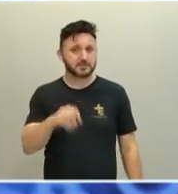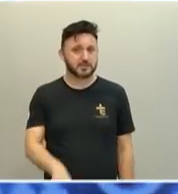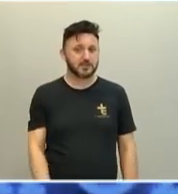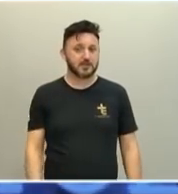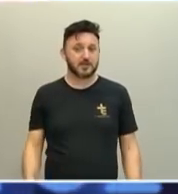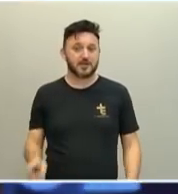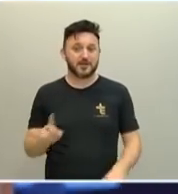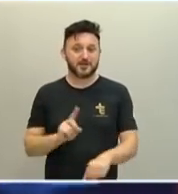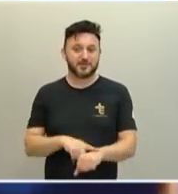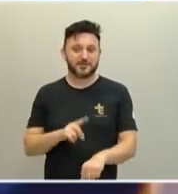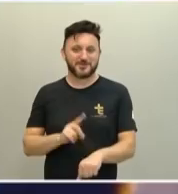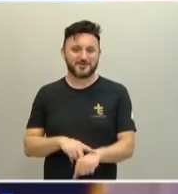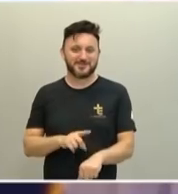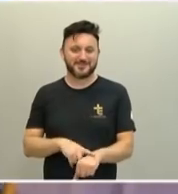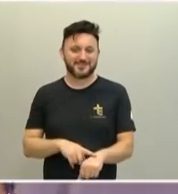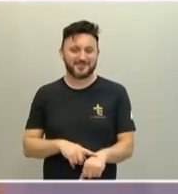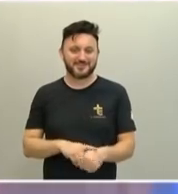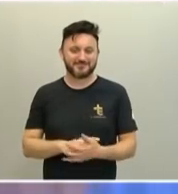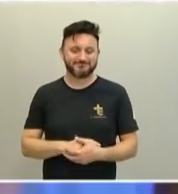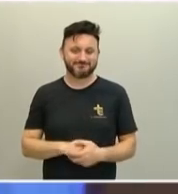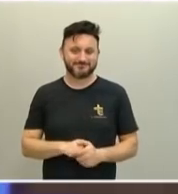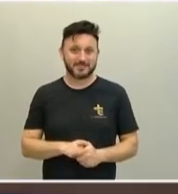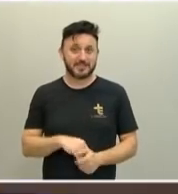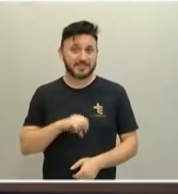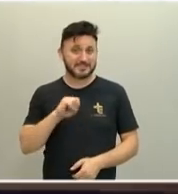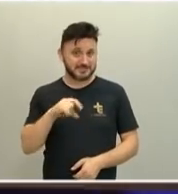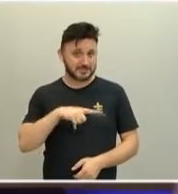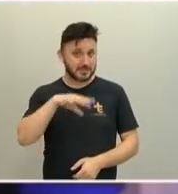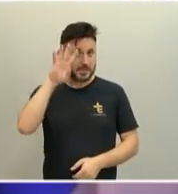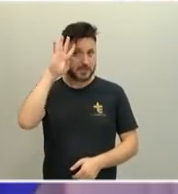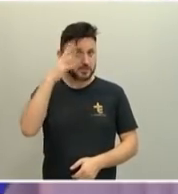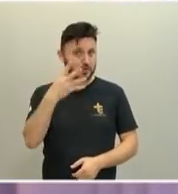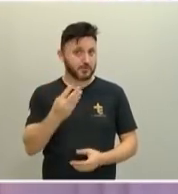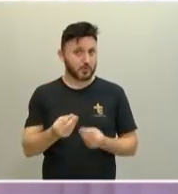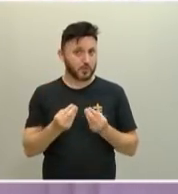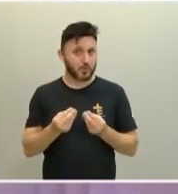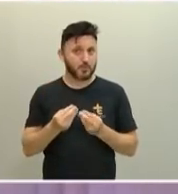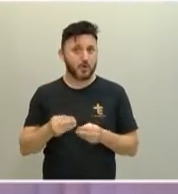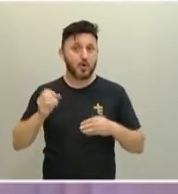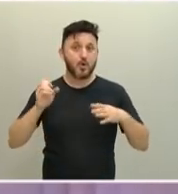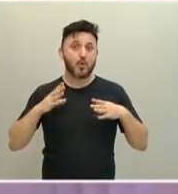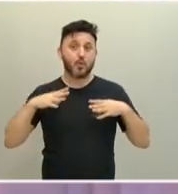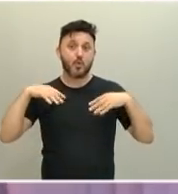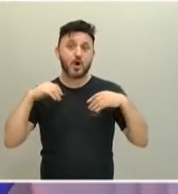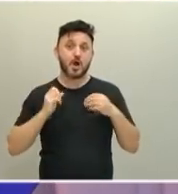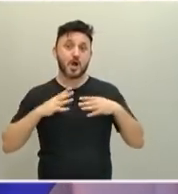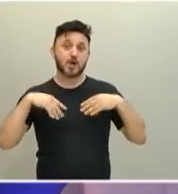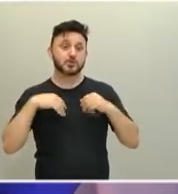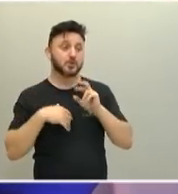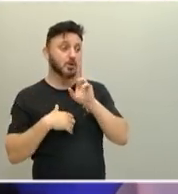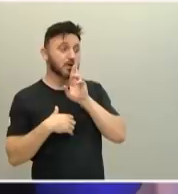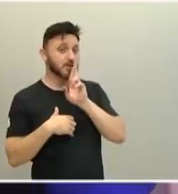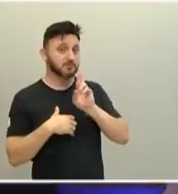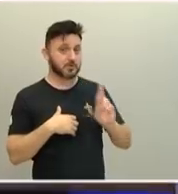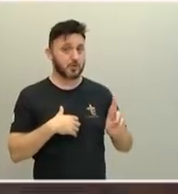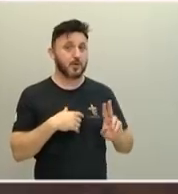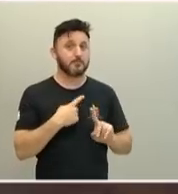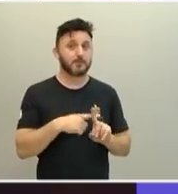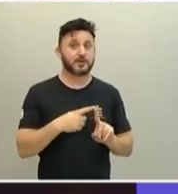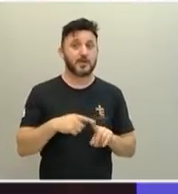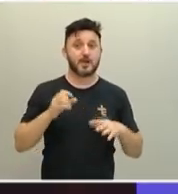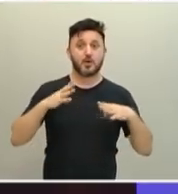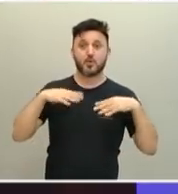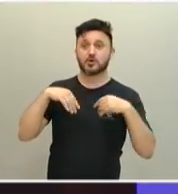momento, olha que bonito. Se tem como, o anjo respondeu como é. Maria está perguntando se como se